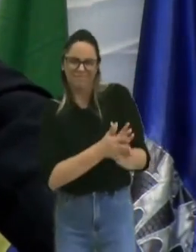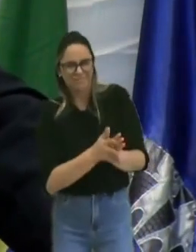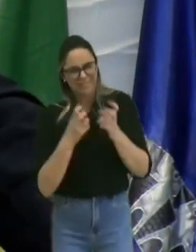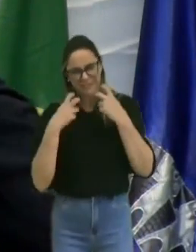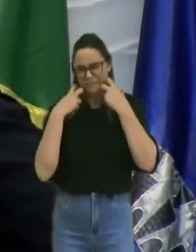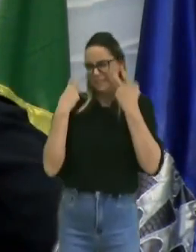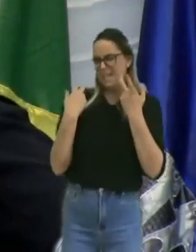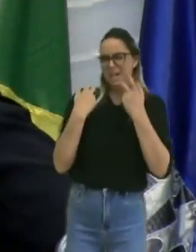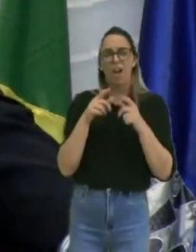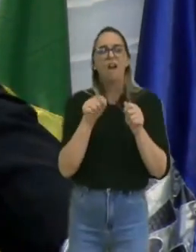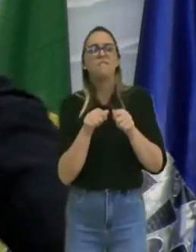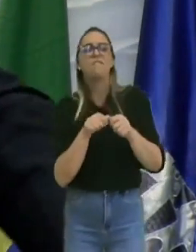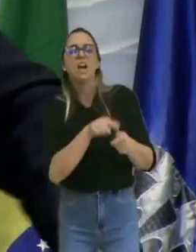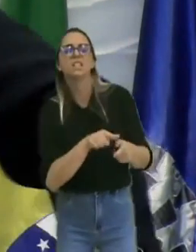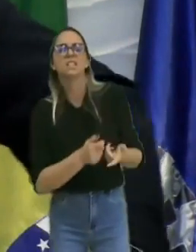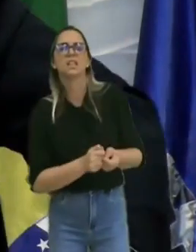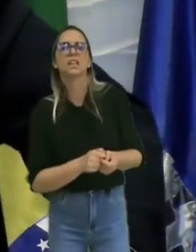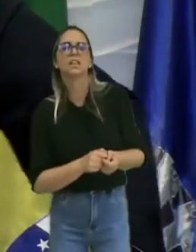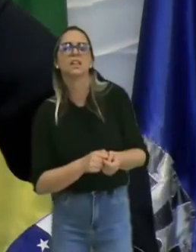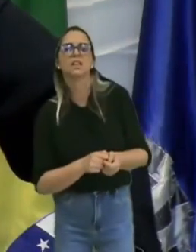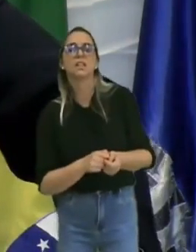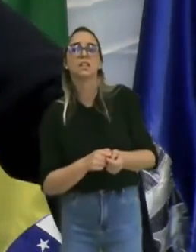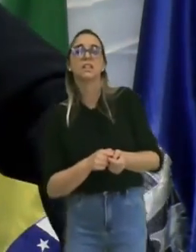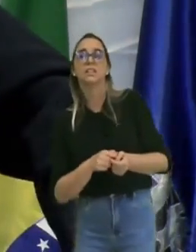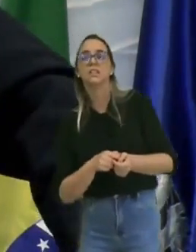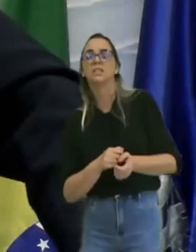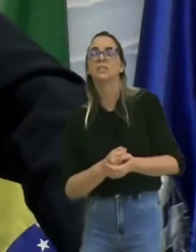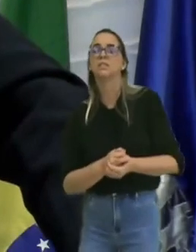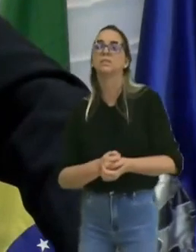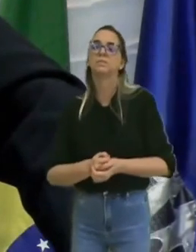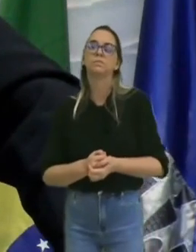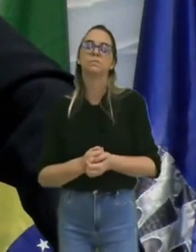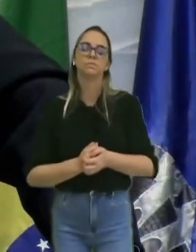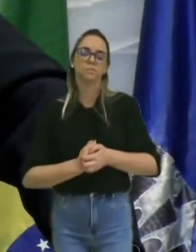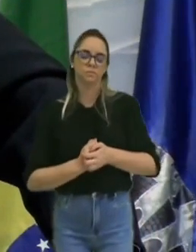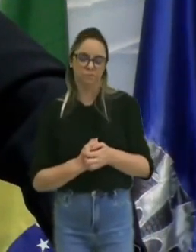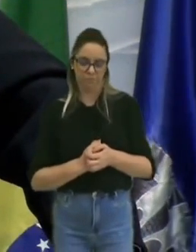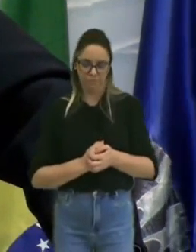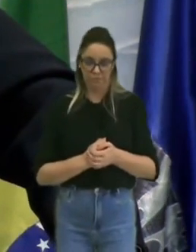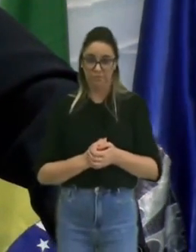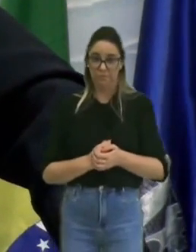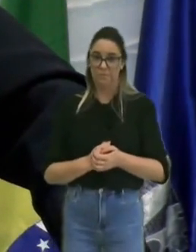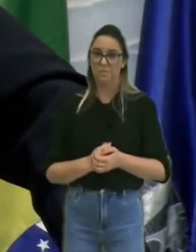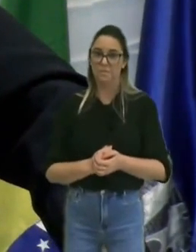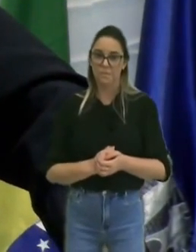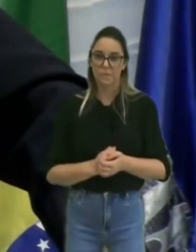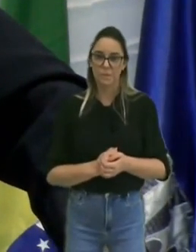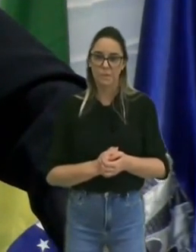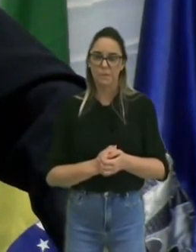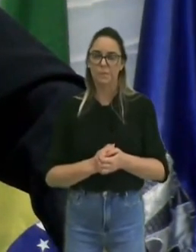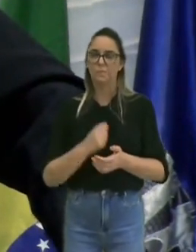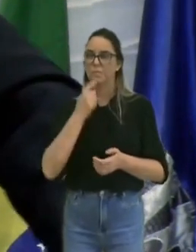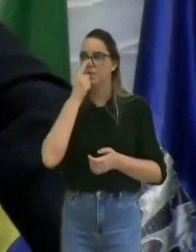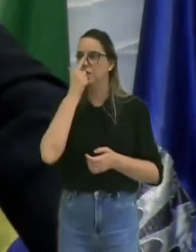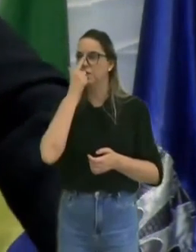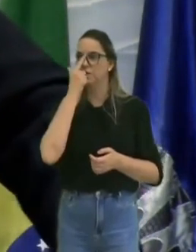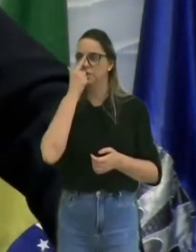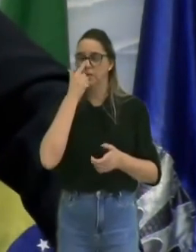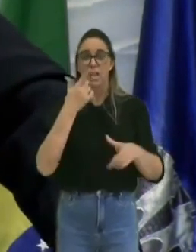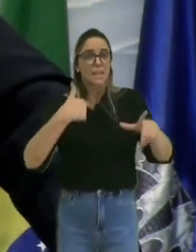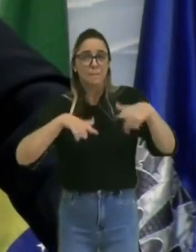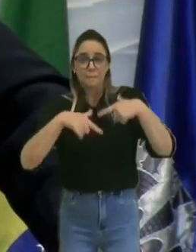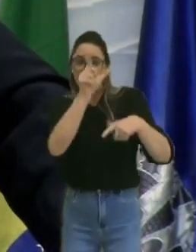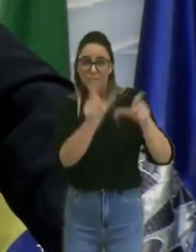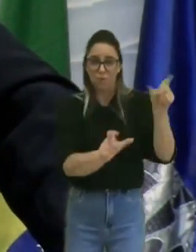dizia assim, ou tu faz isso aí, ou tu sai, que tem 100 para entrar, quando tu sair. E eu tinha que aguentar esse desaforo. Os